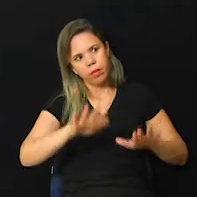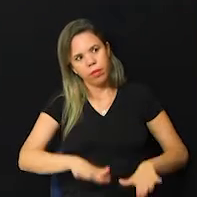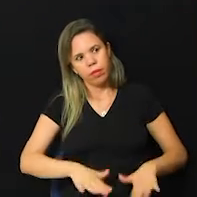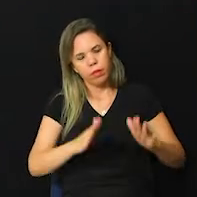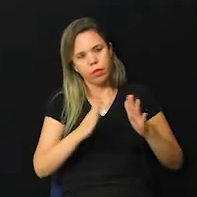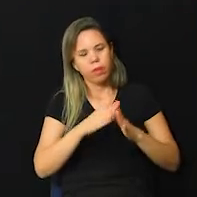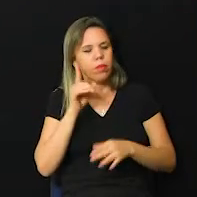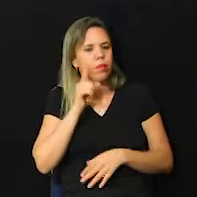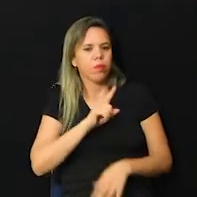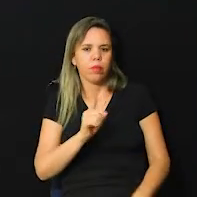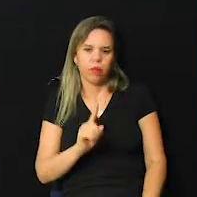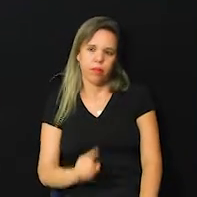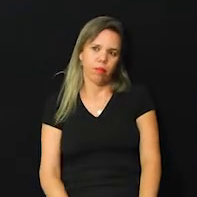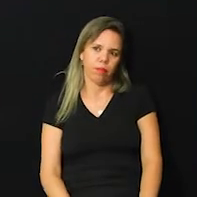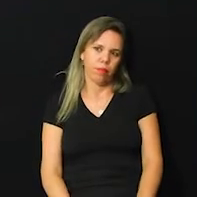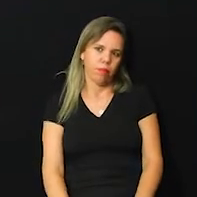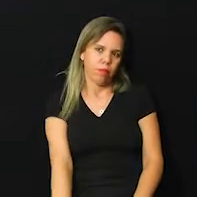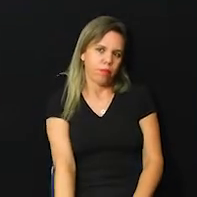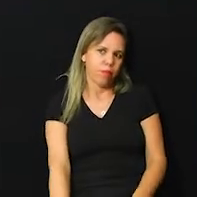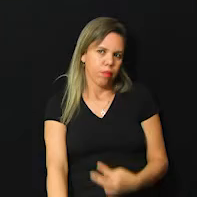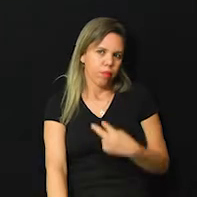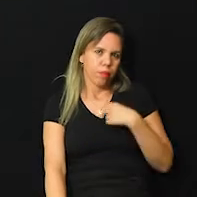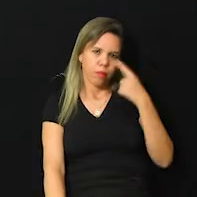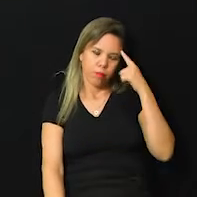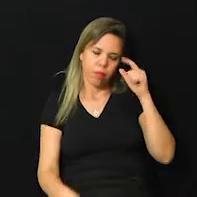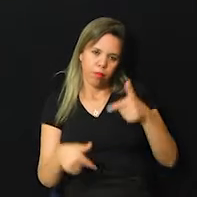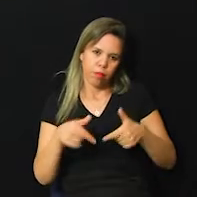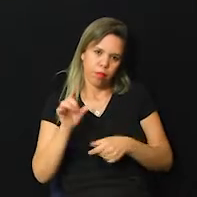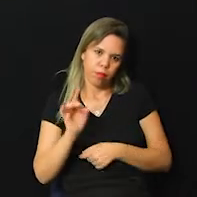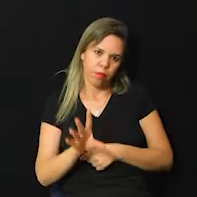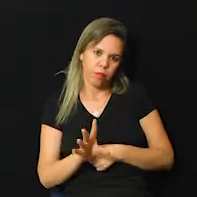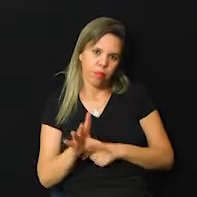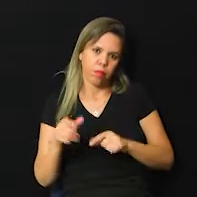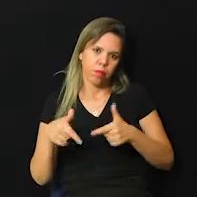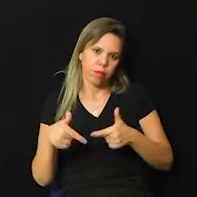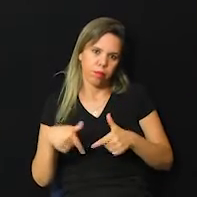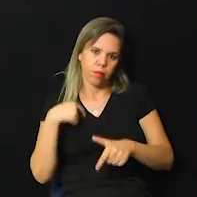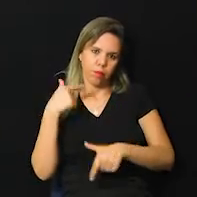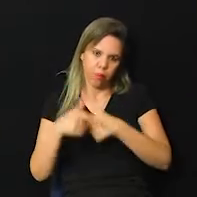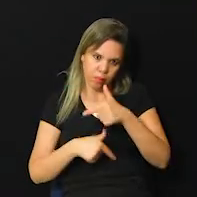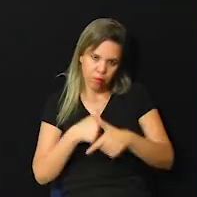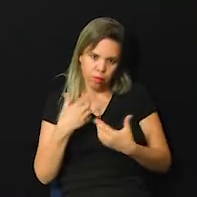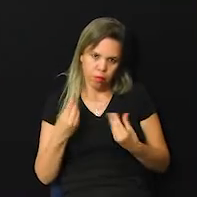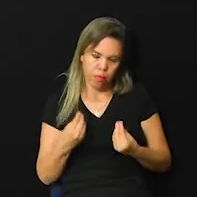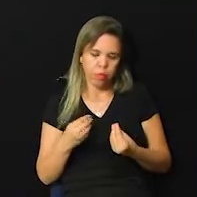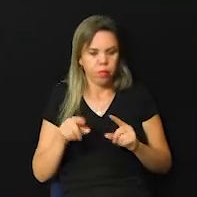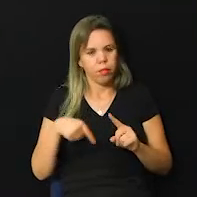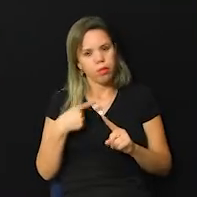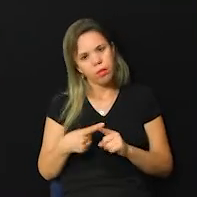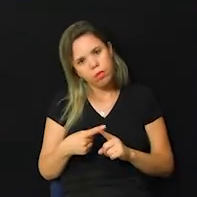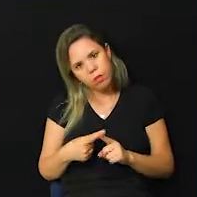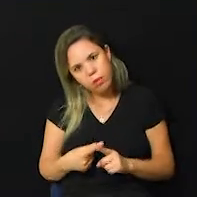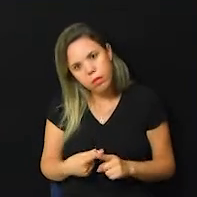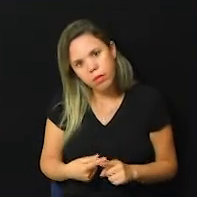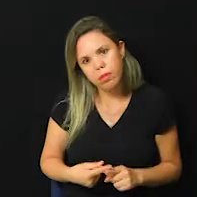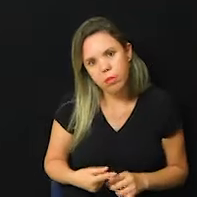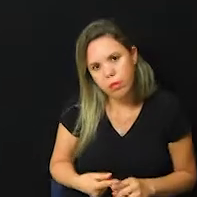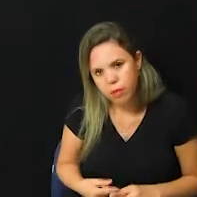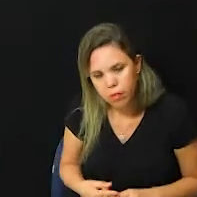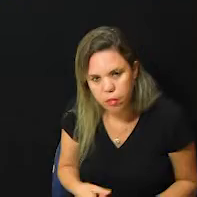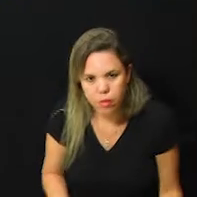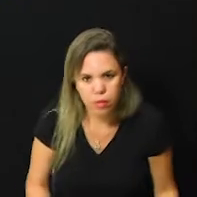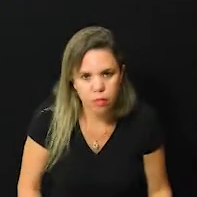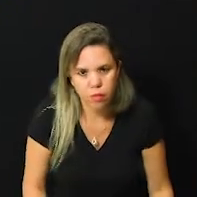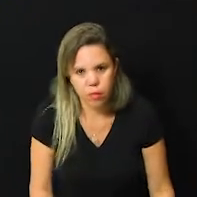Oba vou morar nos Estados Unidos não o trabalho é trabalho também Além disso tudo